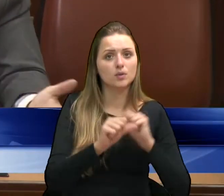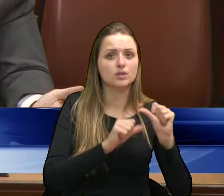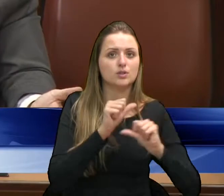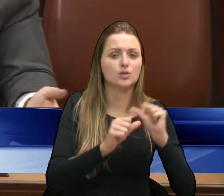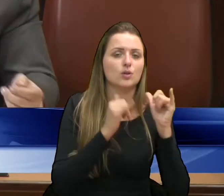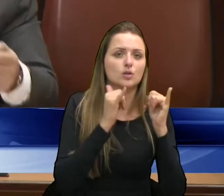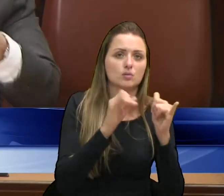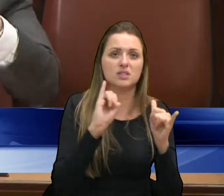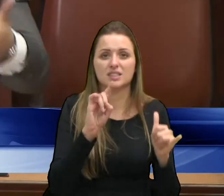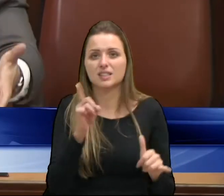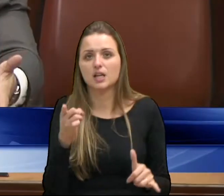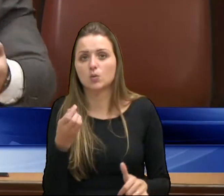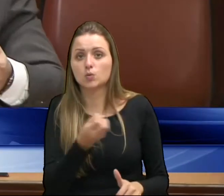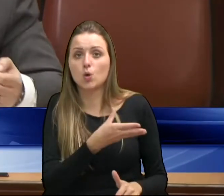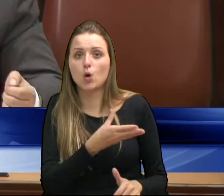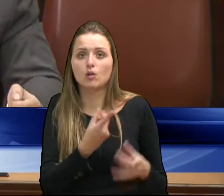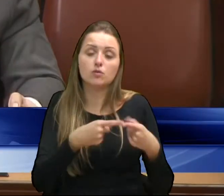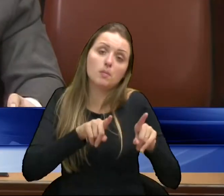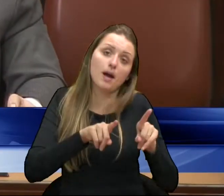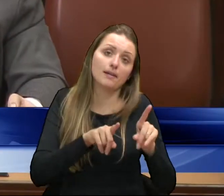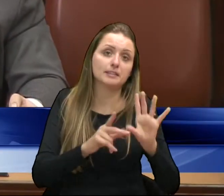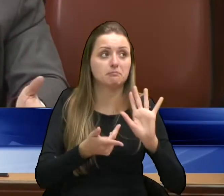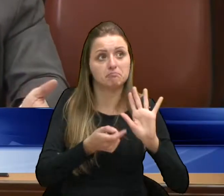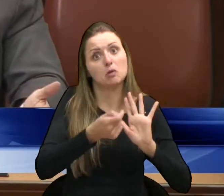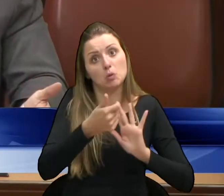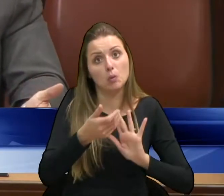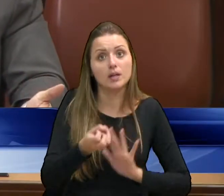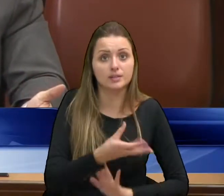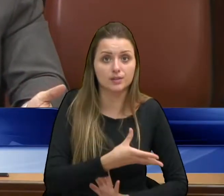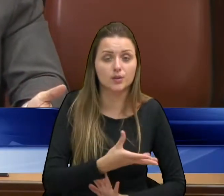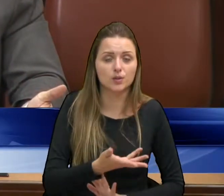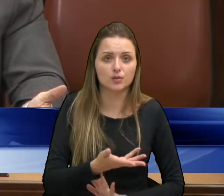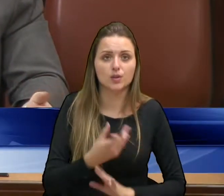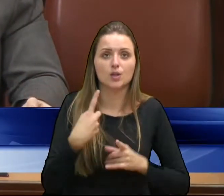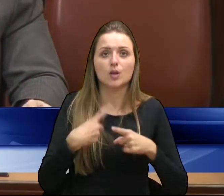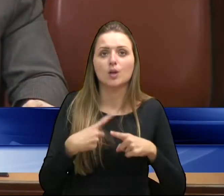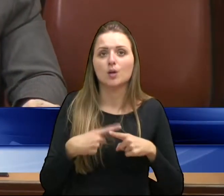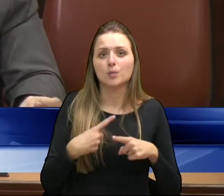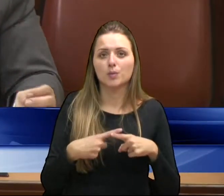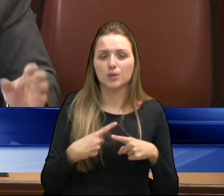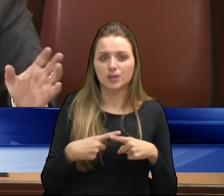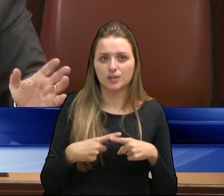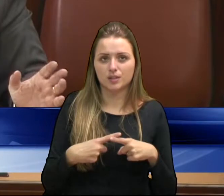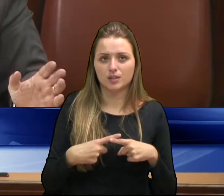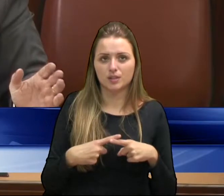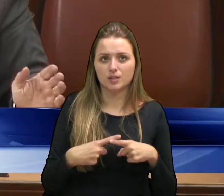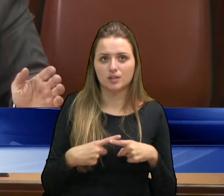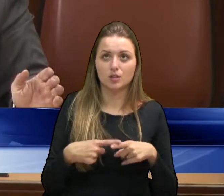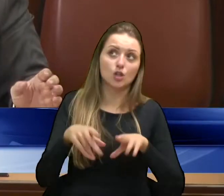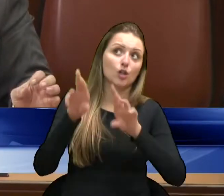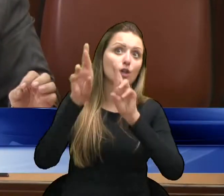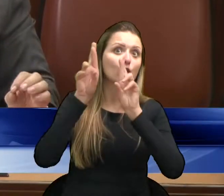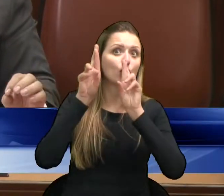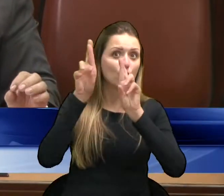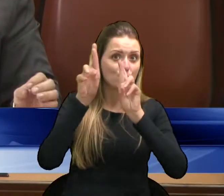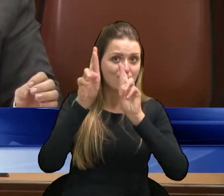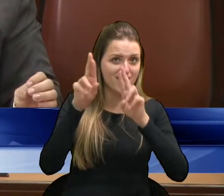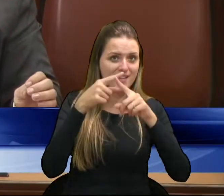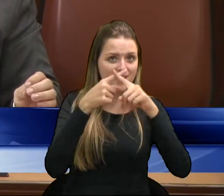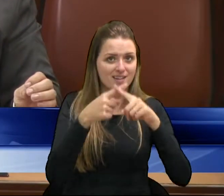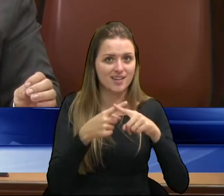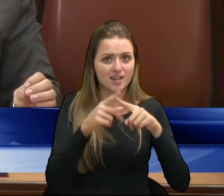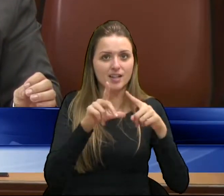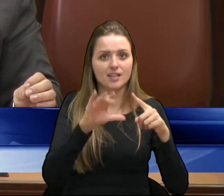não um usado mais novo, né? Porque tomara que a licitação se